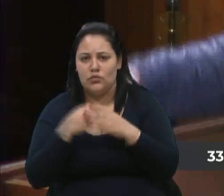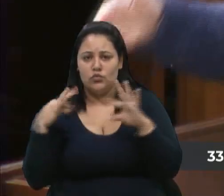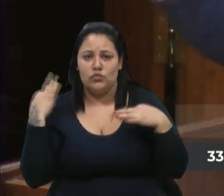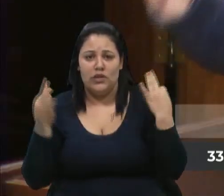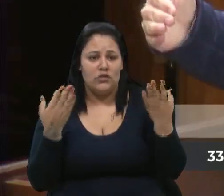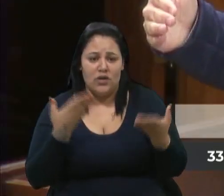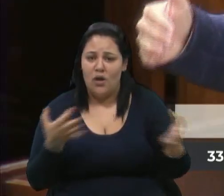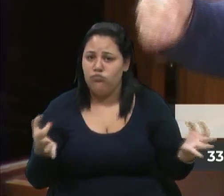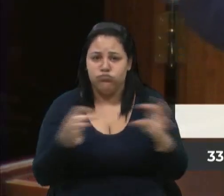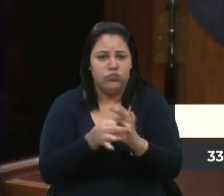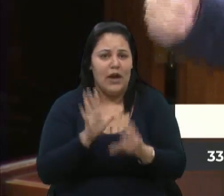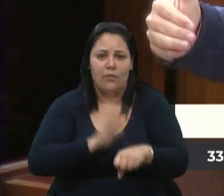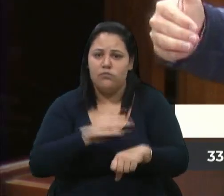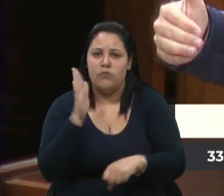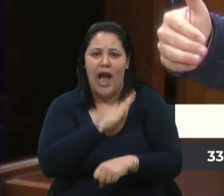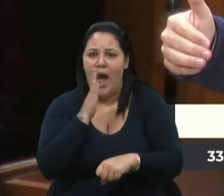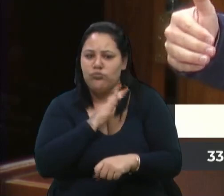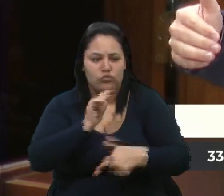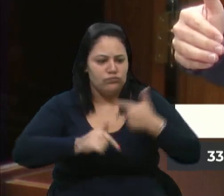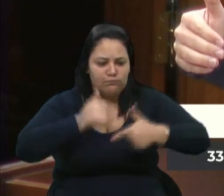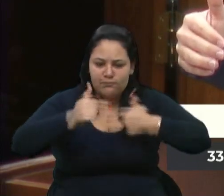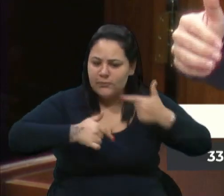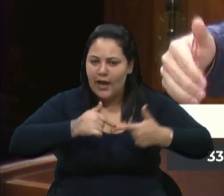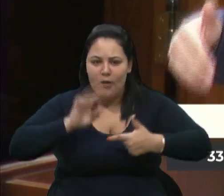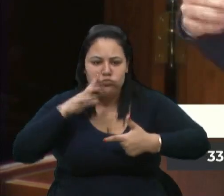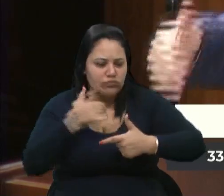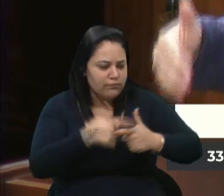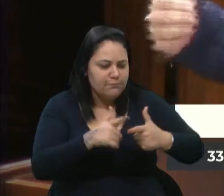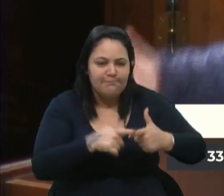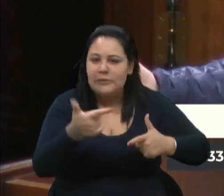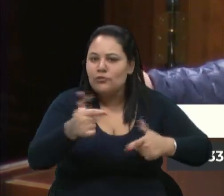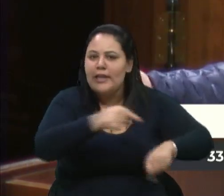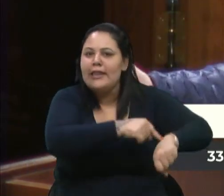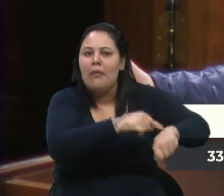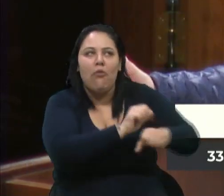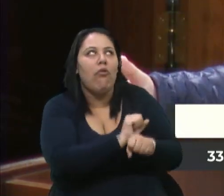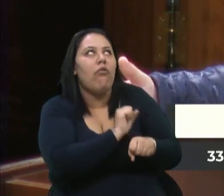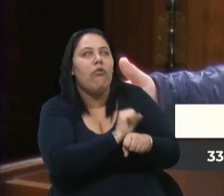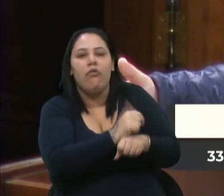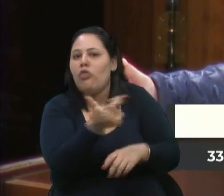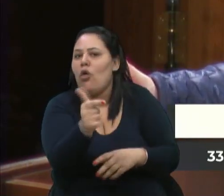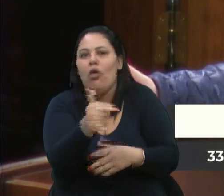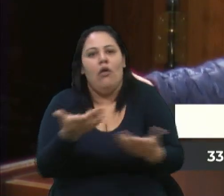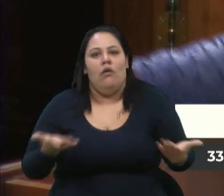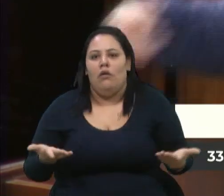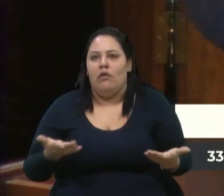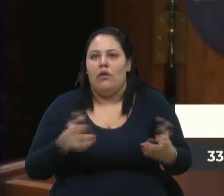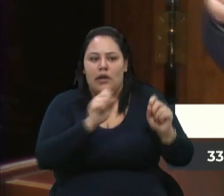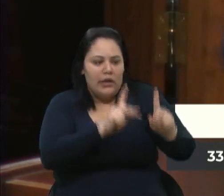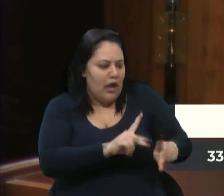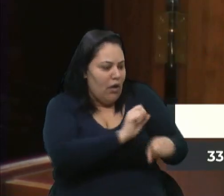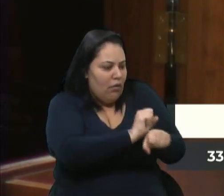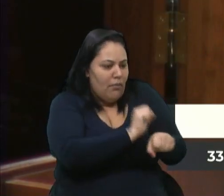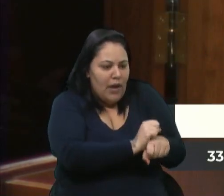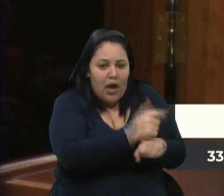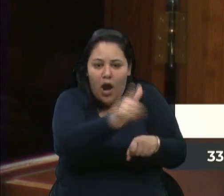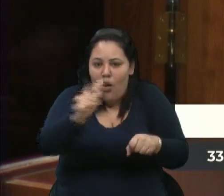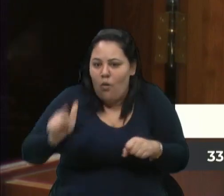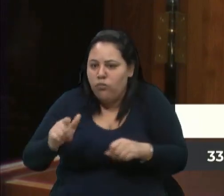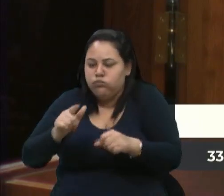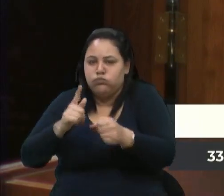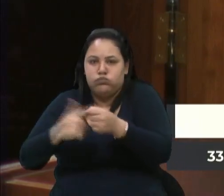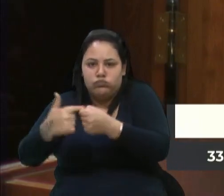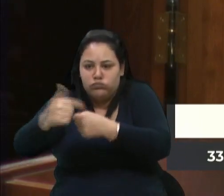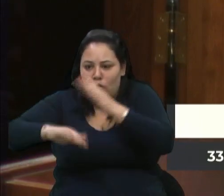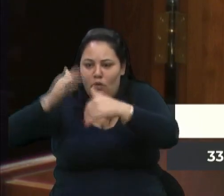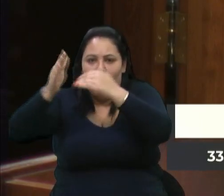É acelerar o processo. A gente não tem mais tempo de ficar esperando. Quem espera, os outros estão passando por cima. Então, eu